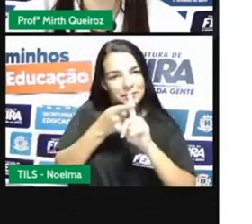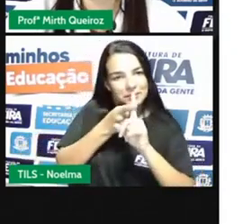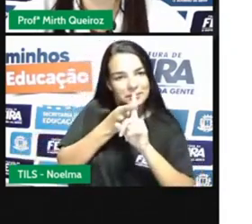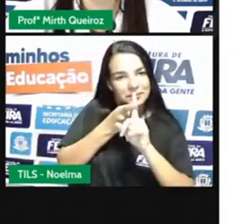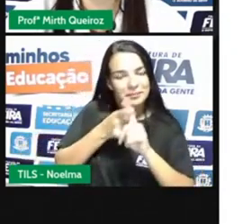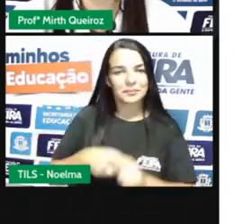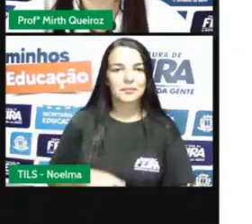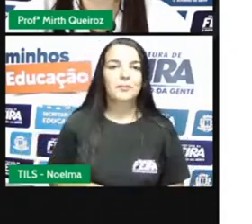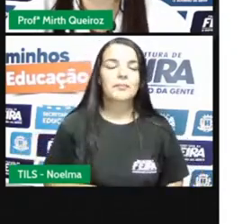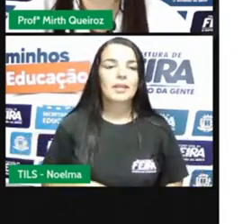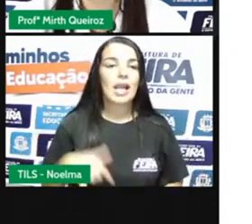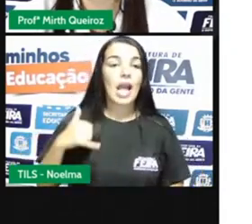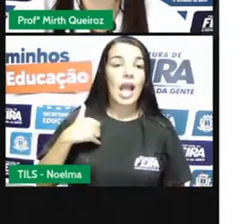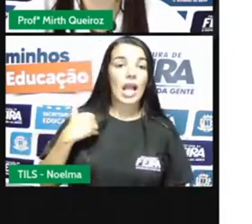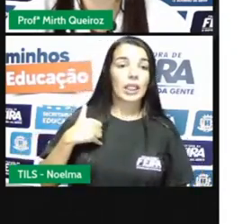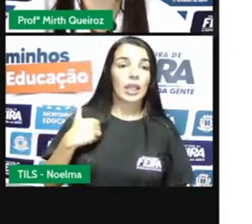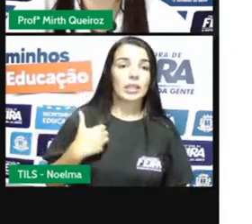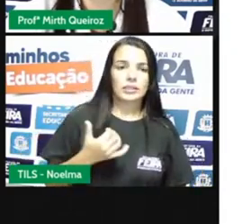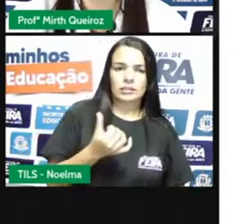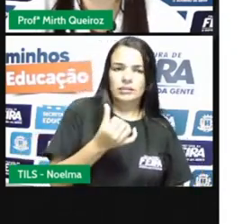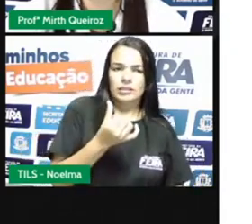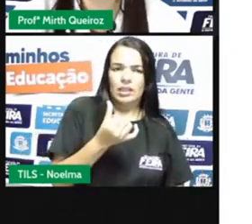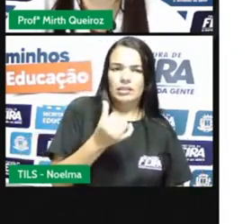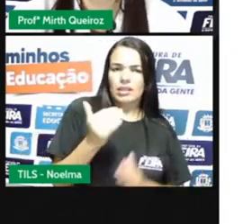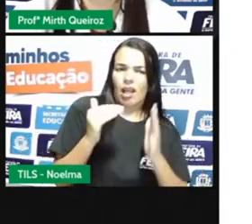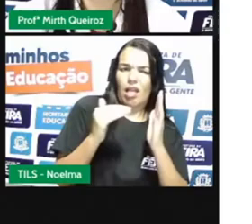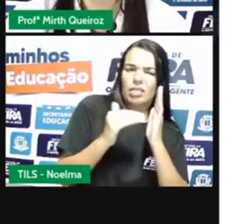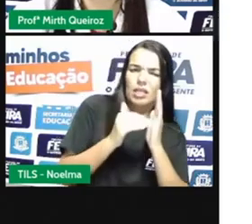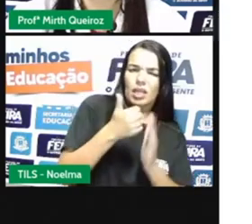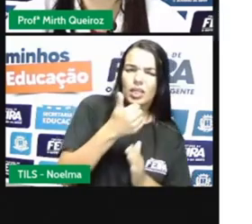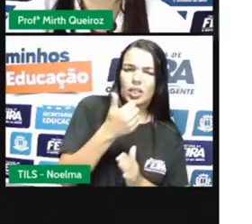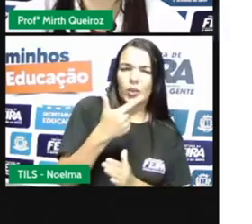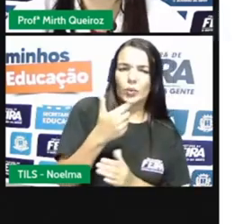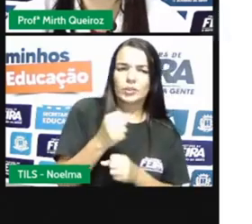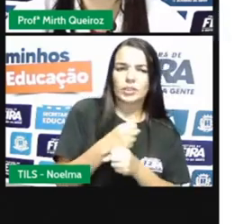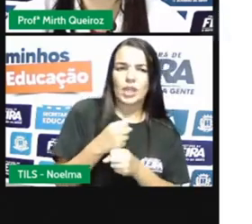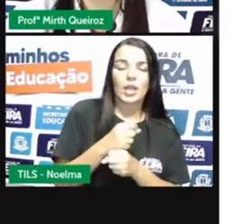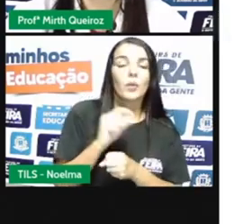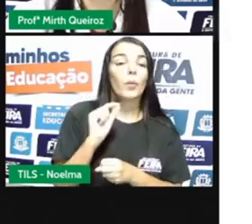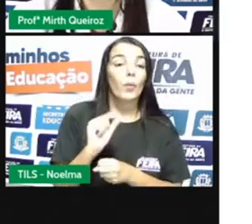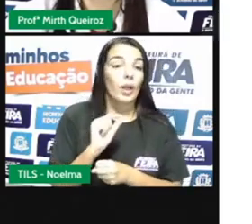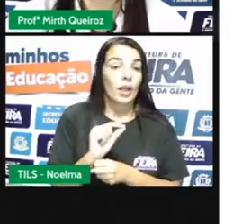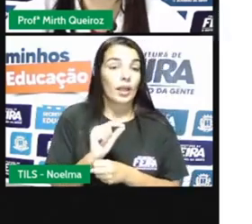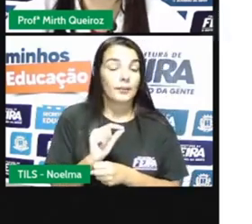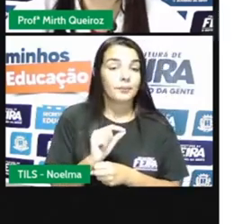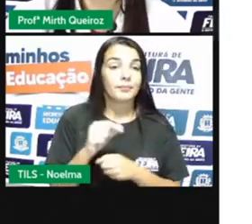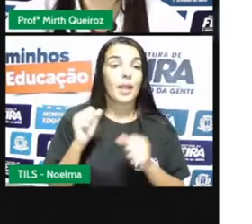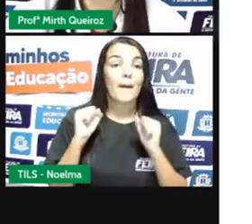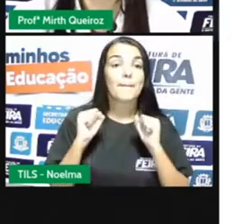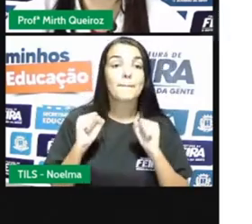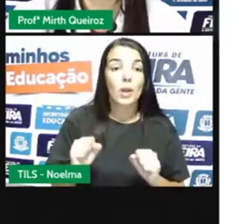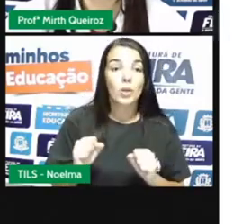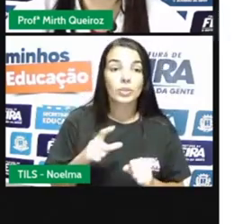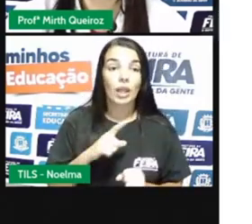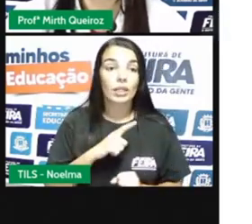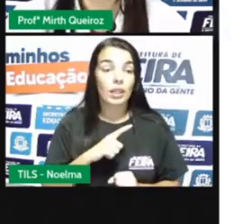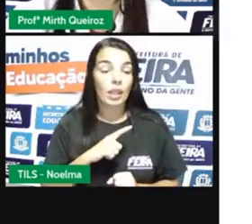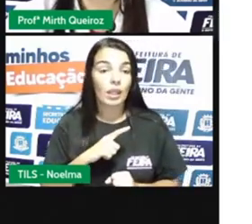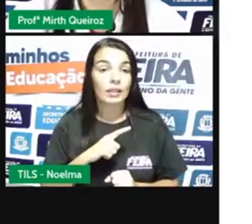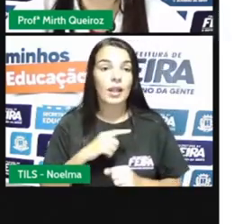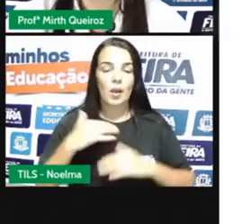materno. 6 aos 12 anos. A partir de 6 anos, as habilidades motoras passam a ganhar